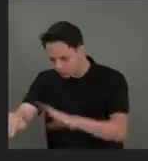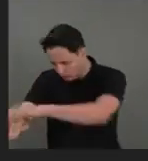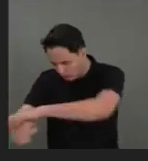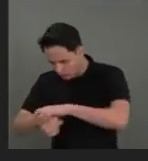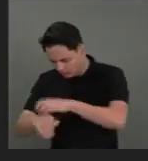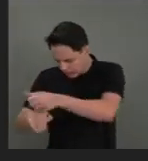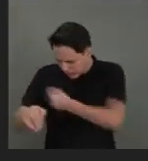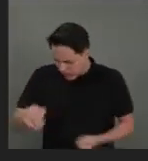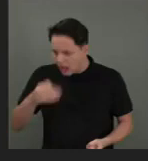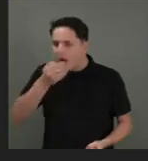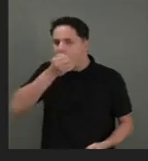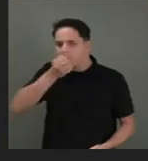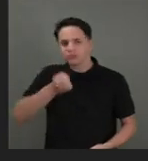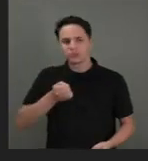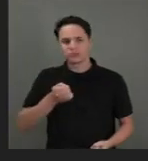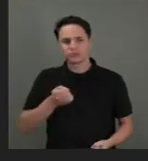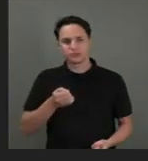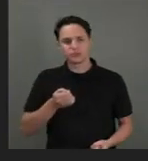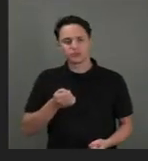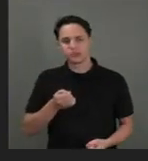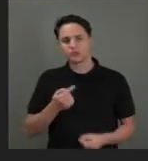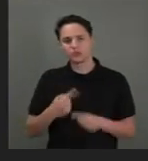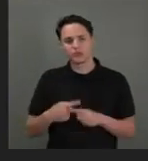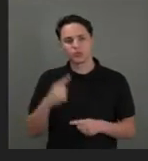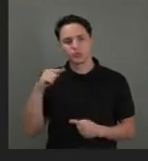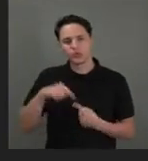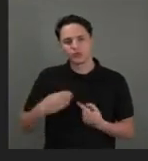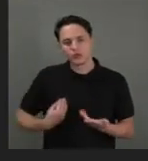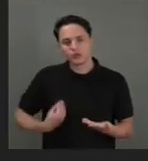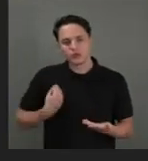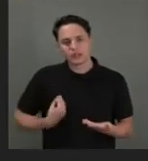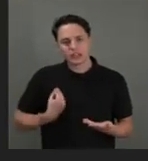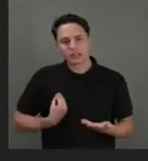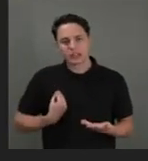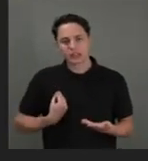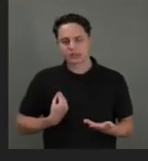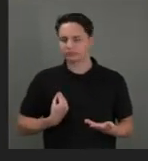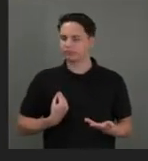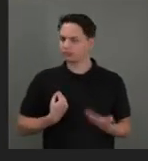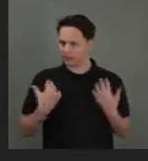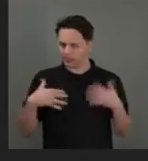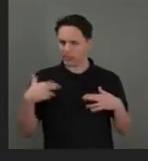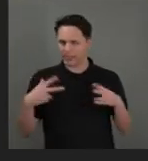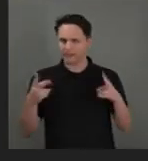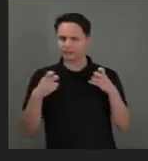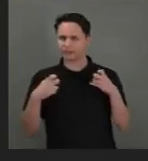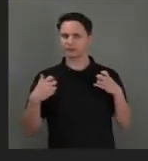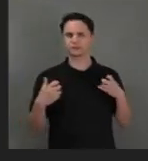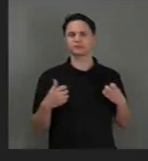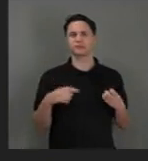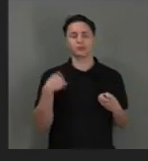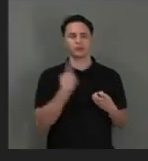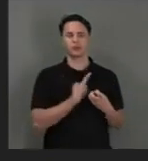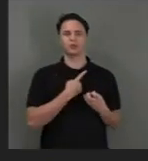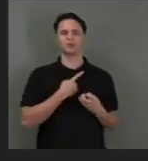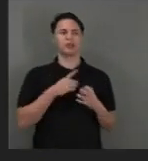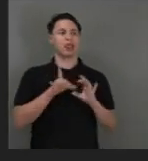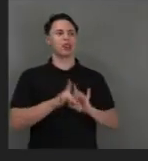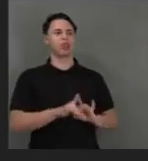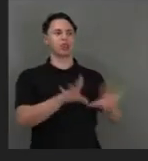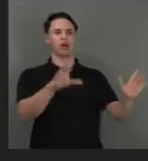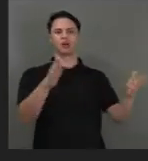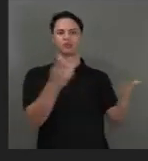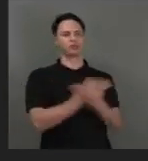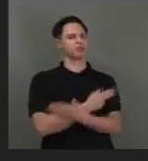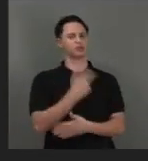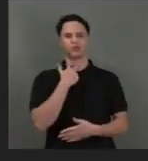fugindo desses ditadores que não toleram a livre opinião, críticas, e é algo que a gente não vai deixar